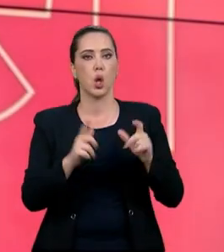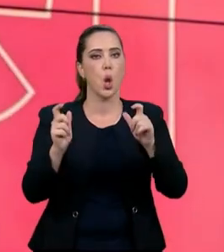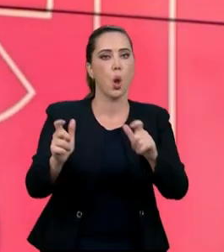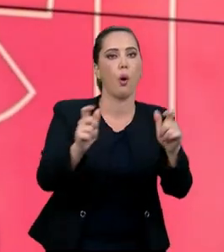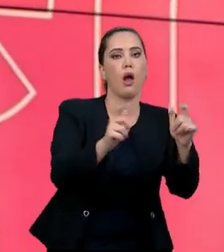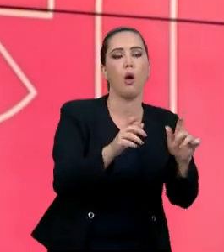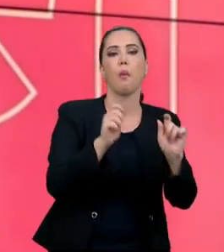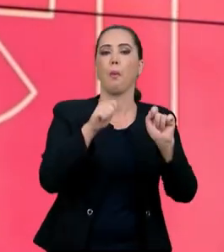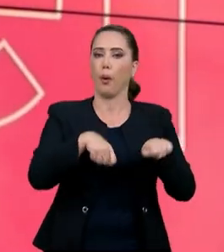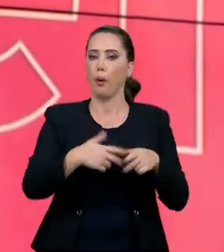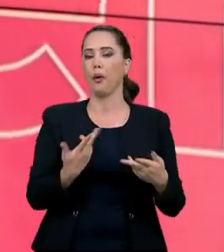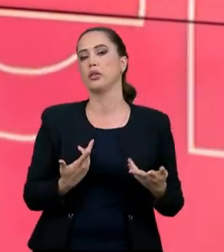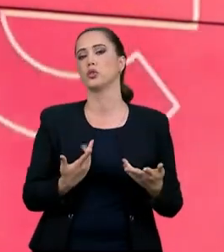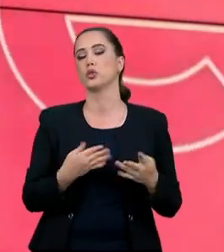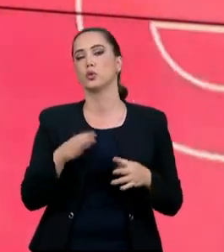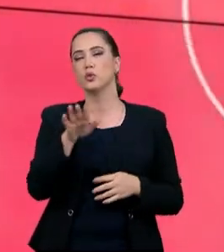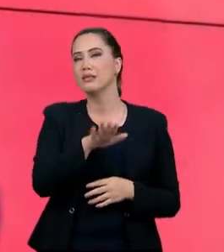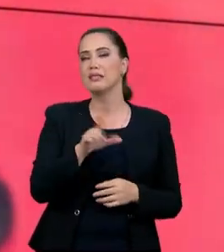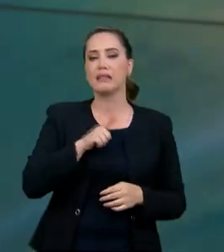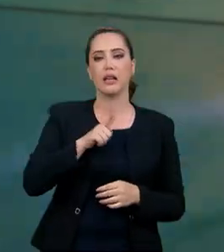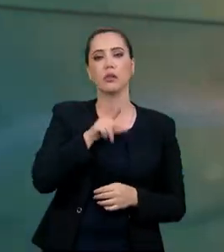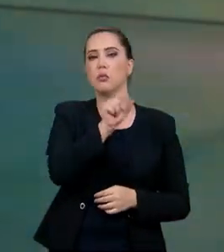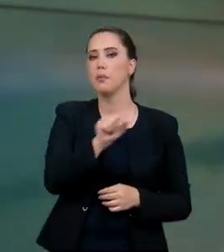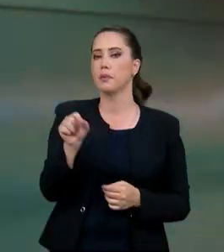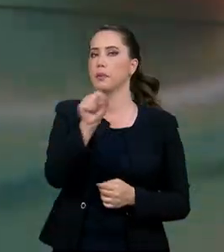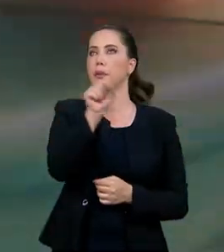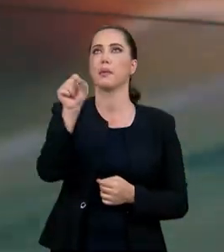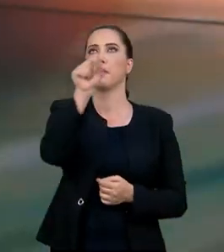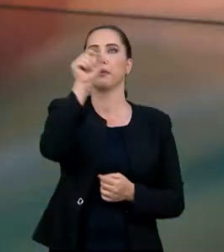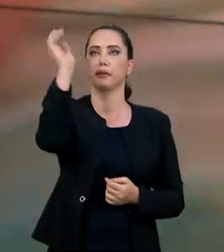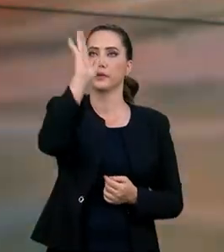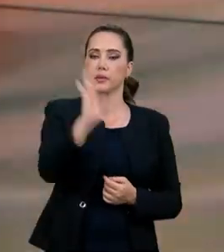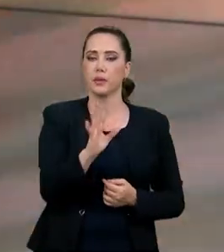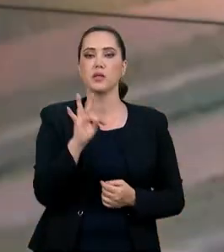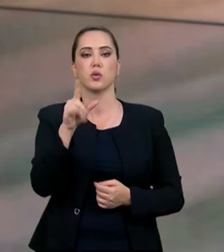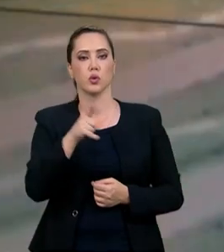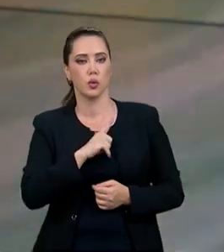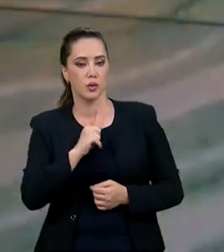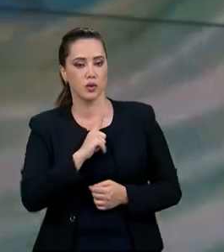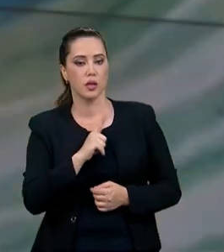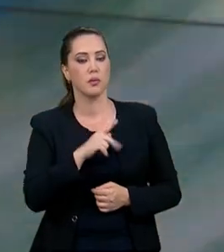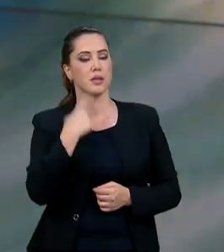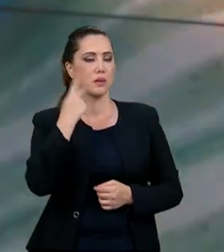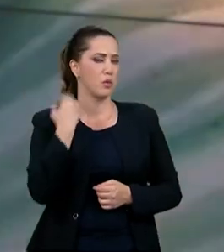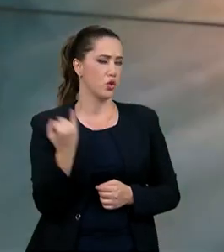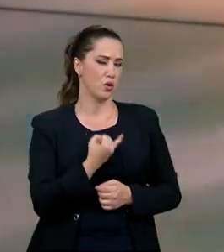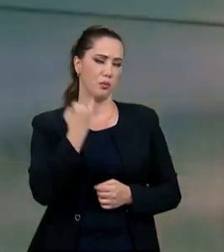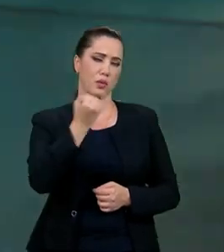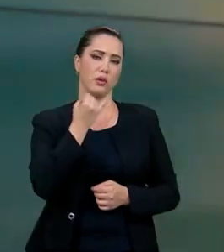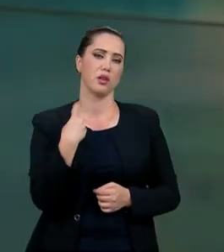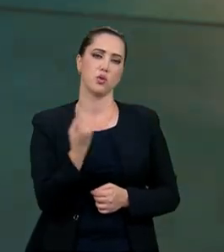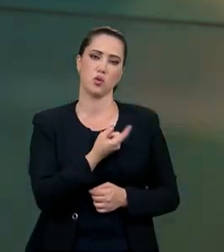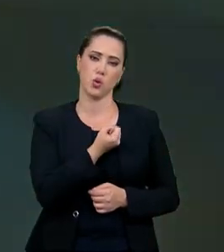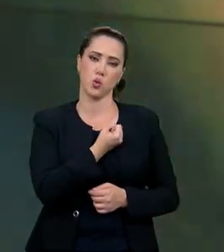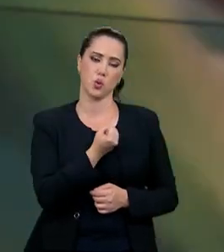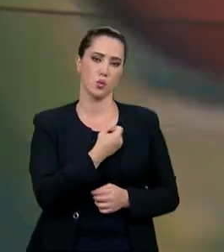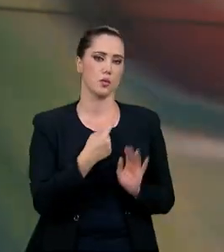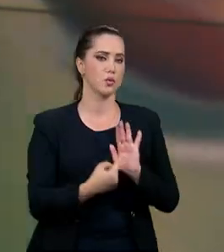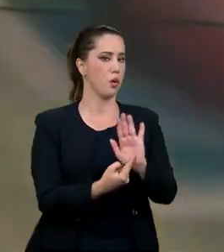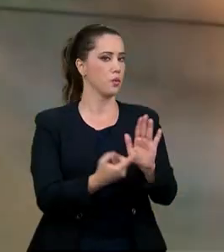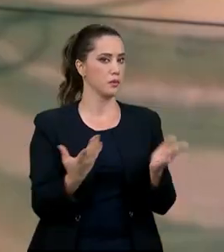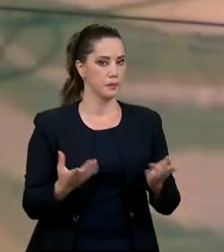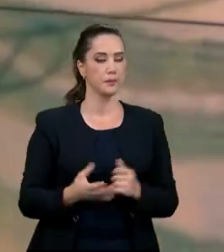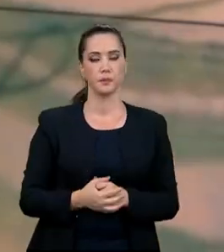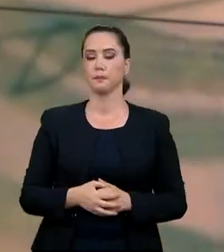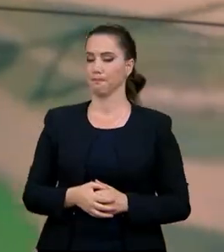para justamente aderir a esses programas e ter acesso a toda essa política que está sendo super bem sucedida pelos números que nós temos mensurados.